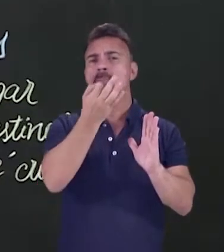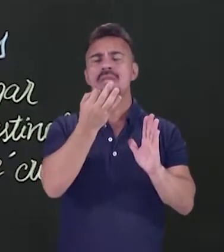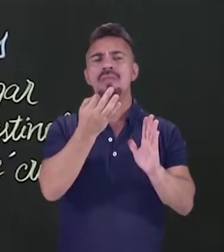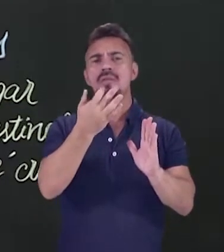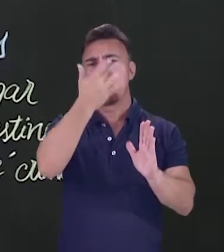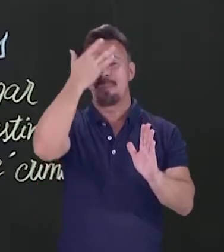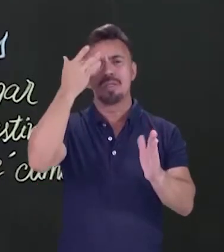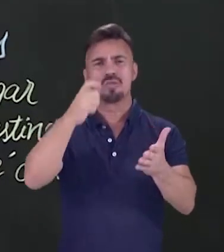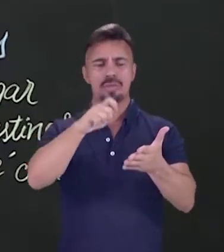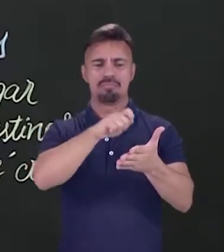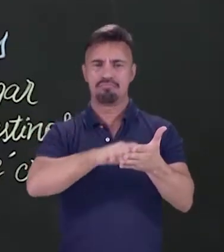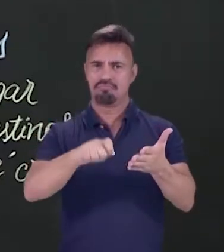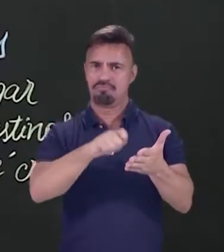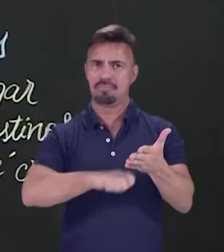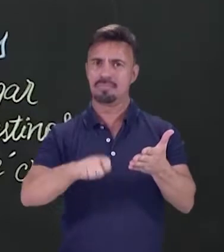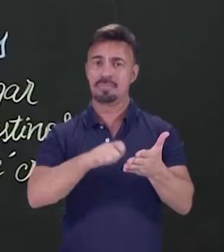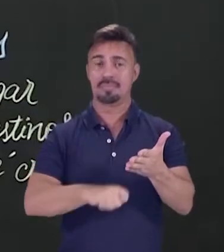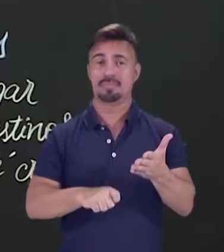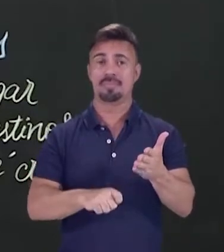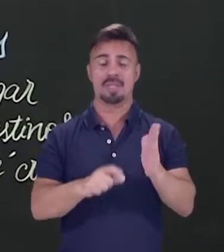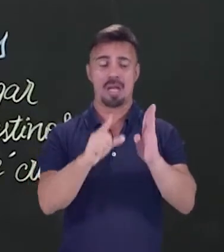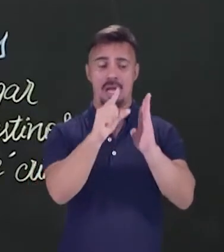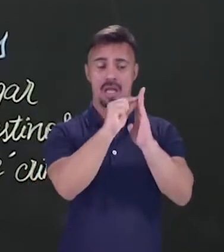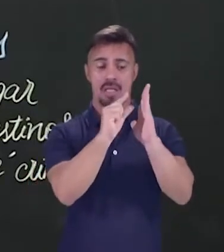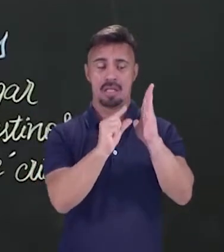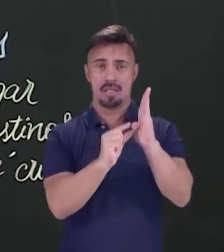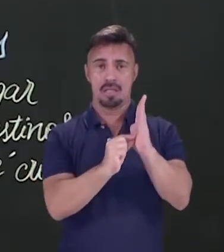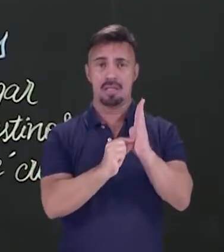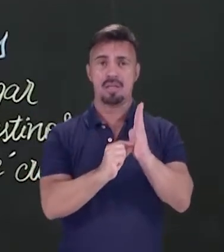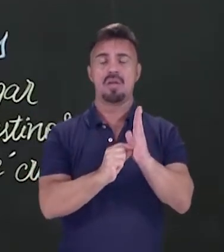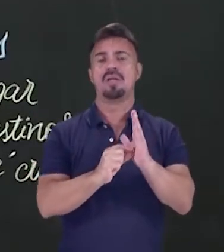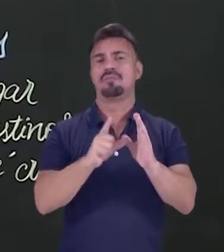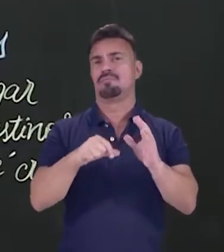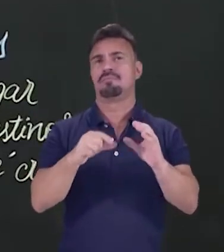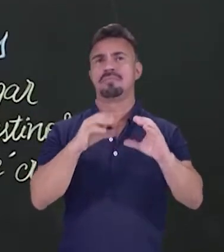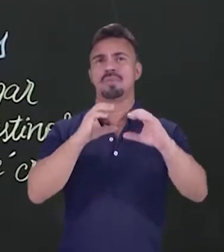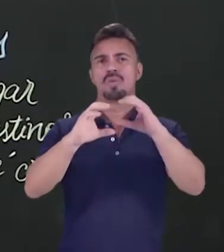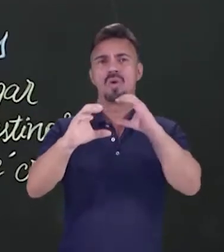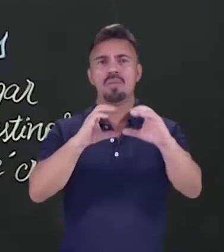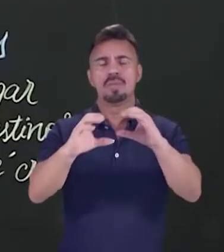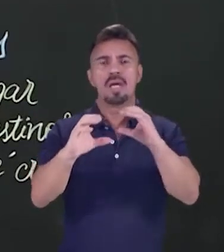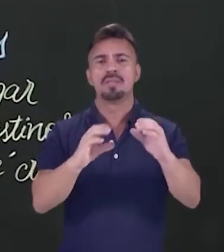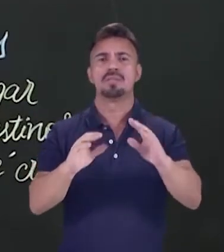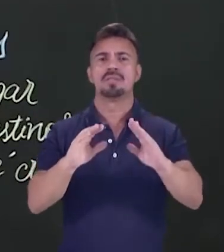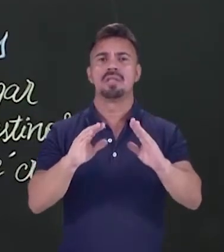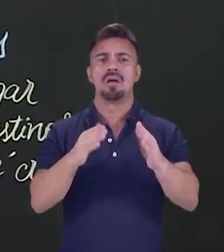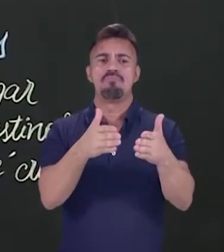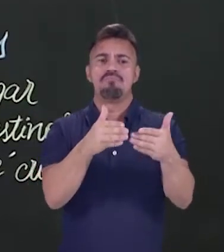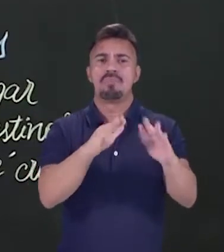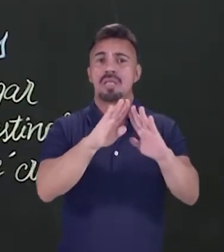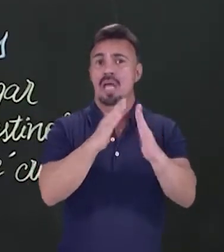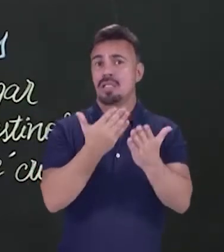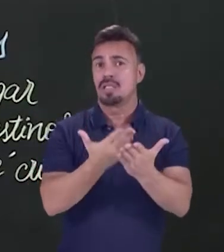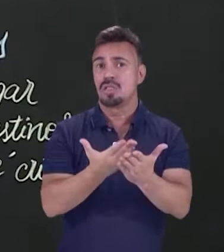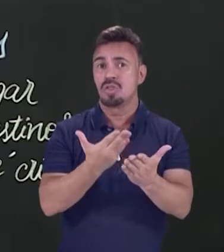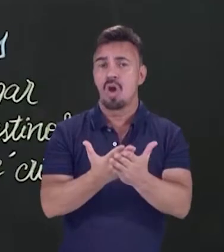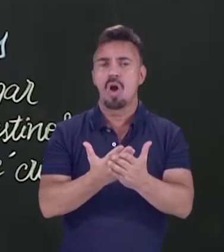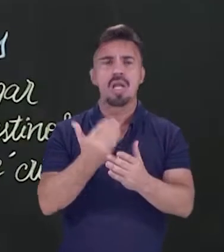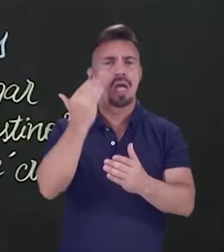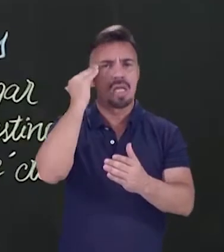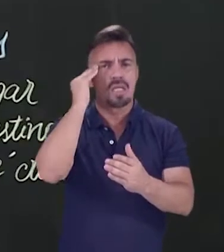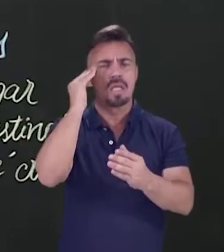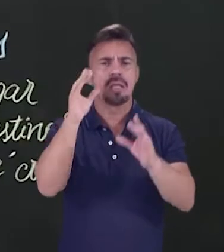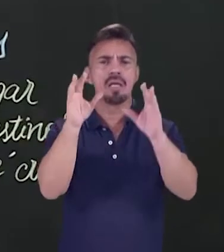do autor. O artigo de opinião geralmente é publicado em meios de comunicação, geralmente é solicitado na escola. É importante que a gente compreenda